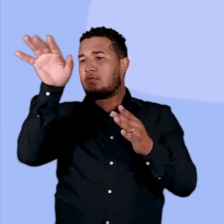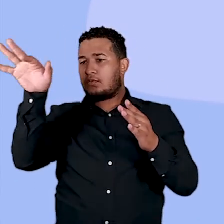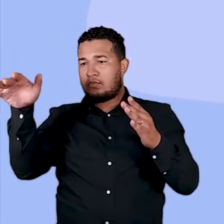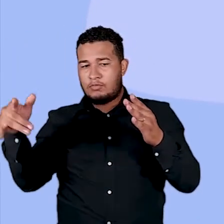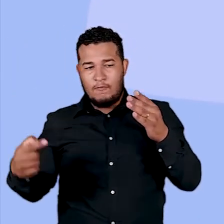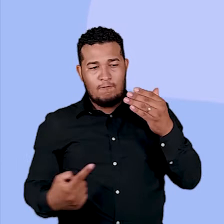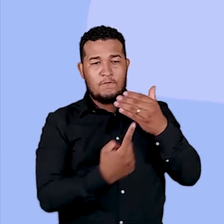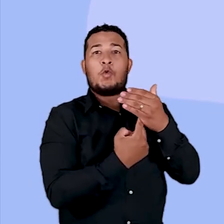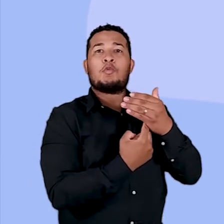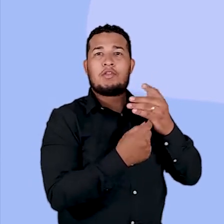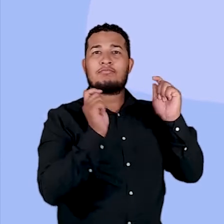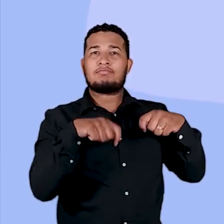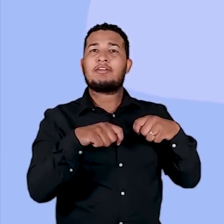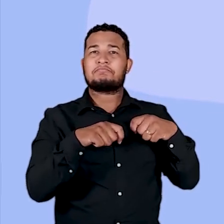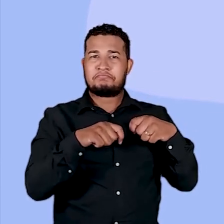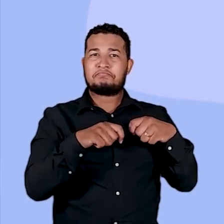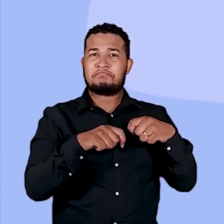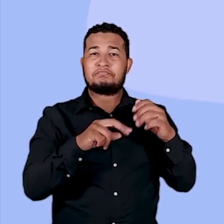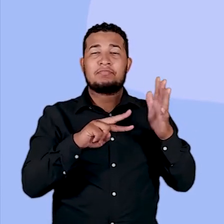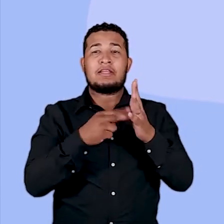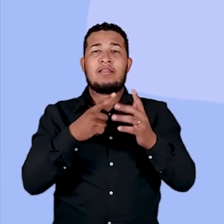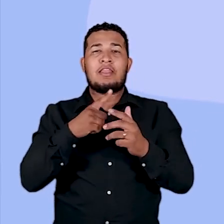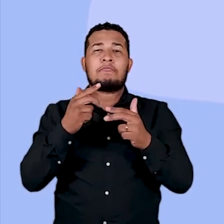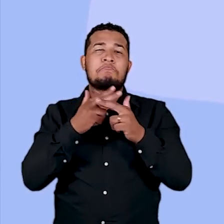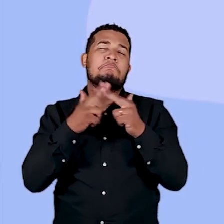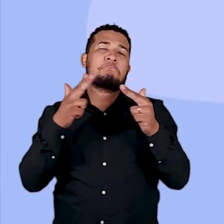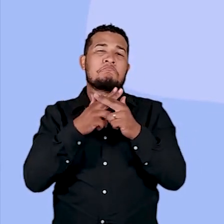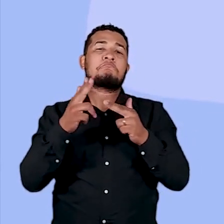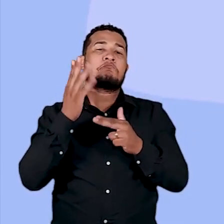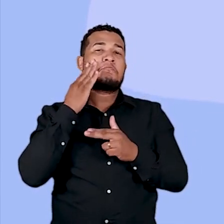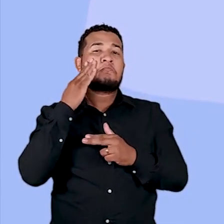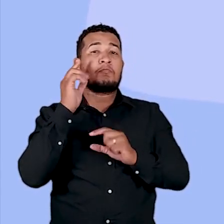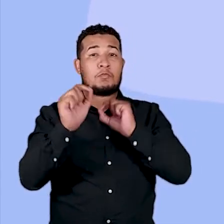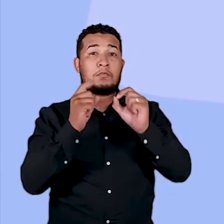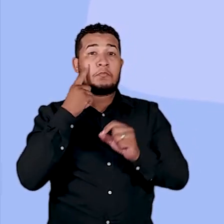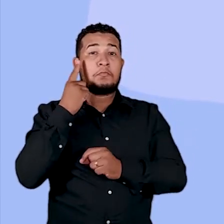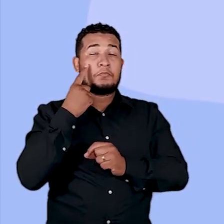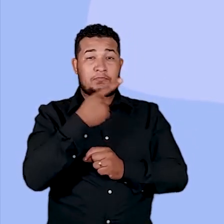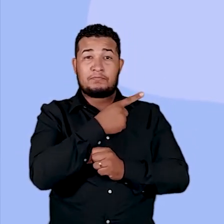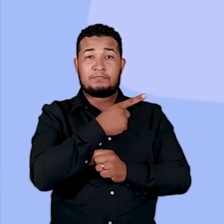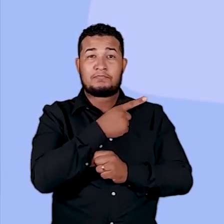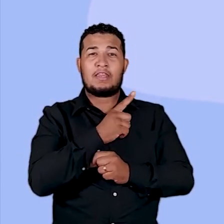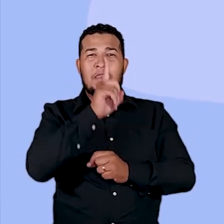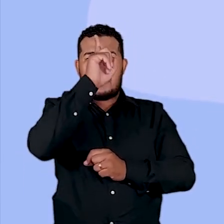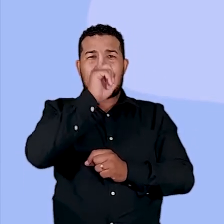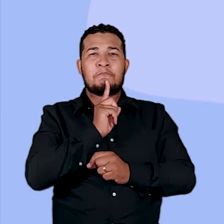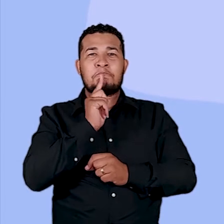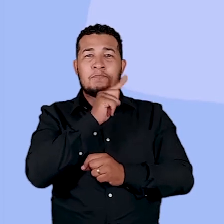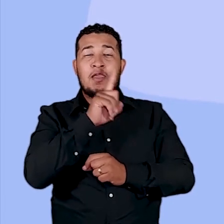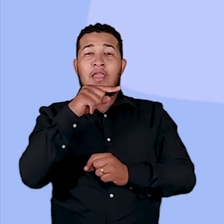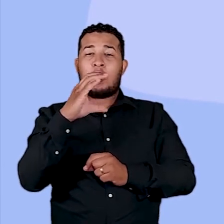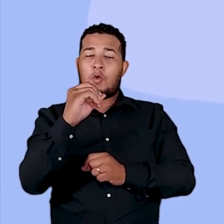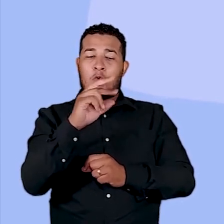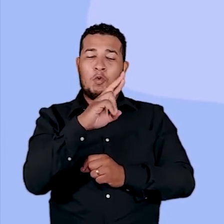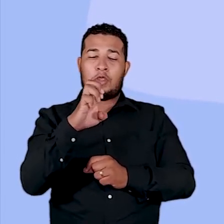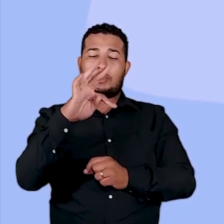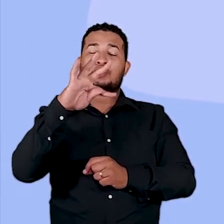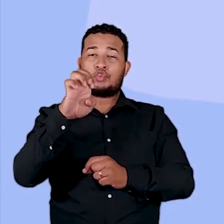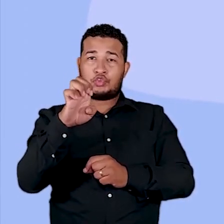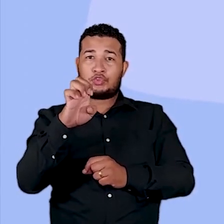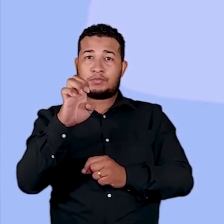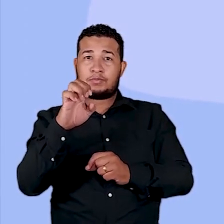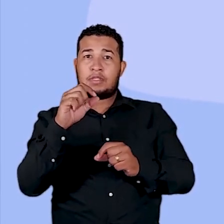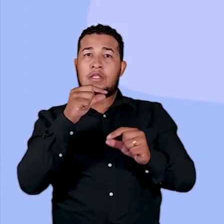que retornar para a minha fonte. Então eu coloquei uma simulação, vamos supor que esses pontinhos em amarelo seja a minha